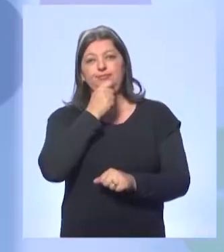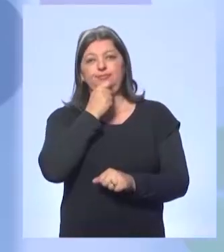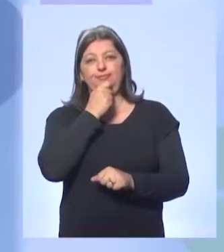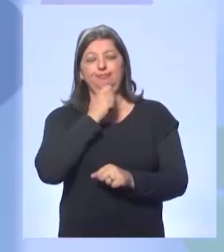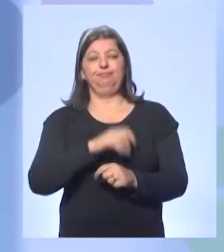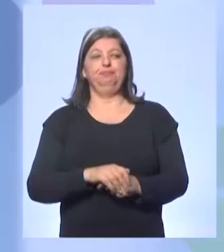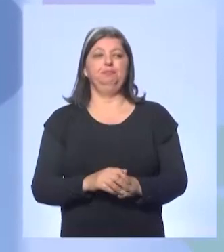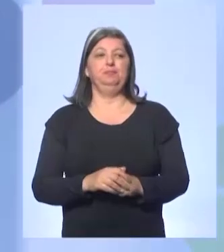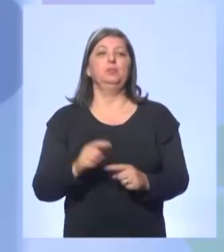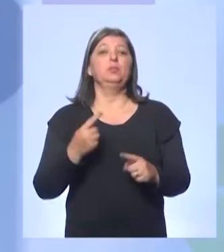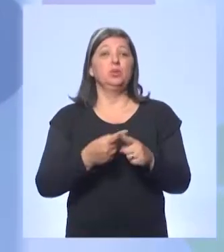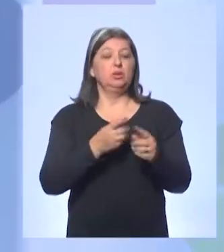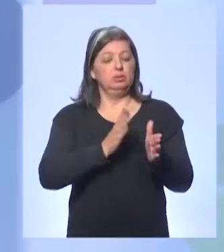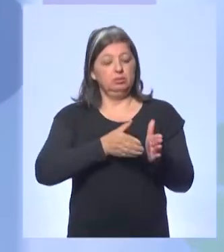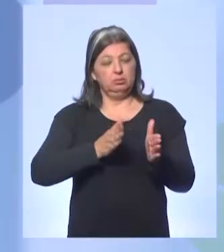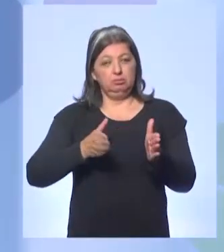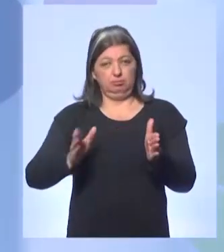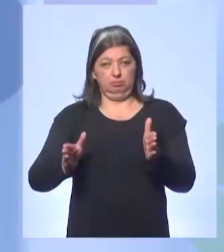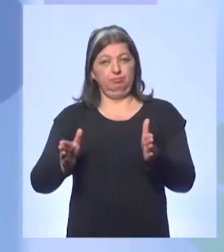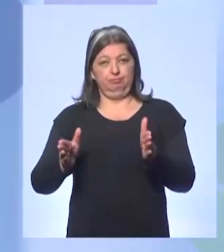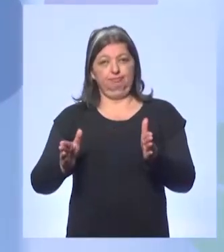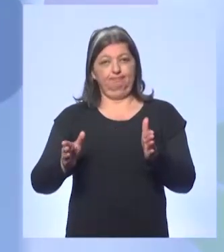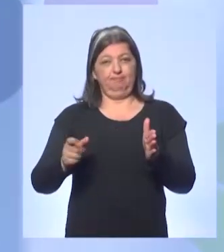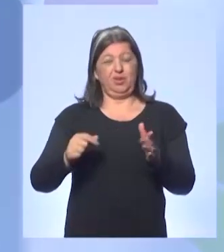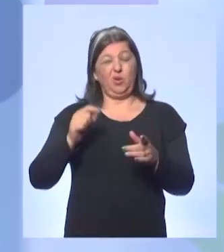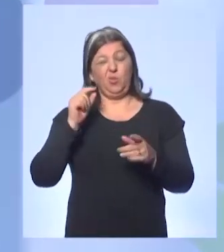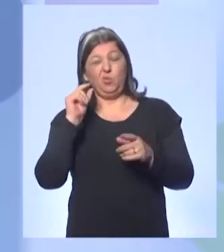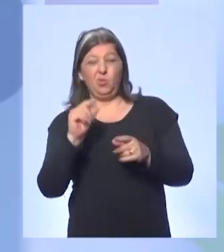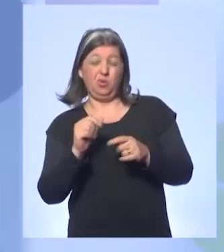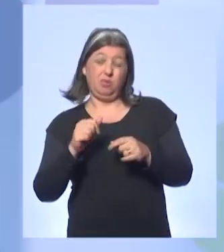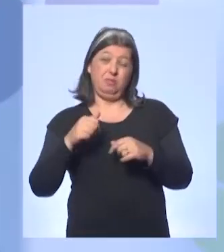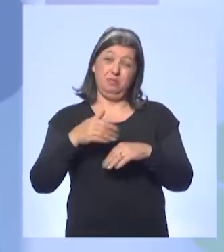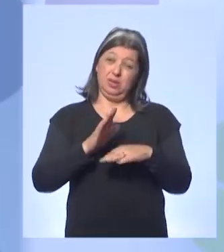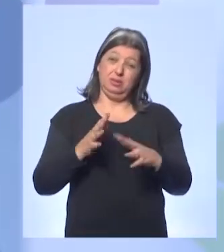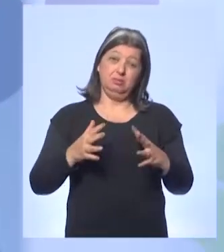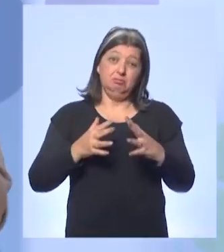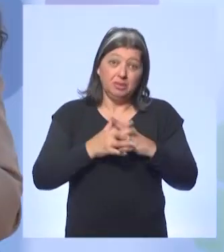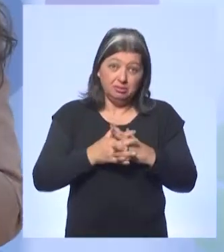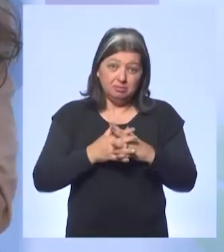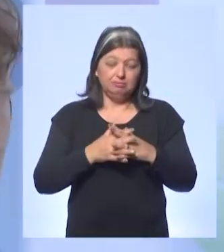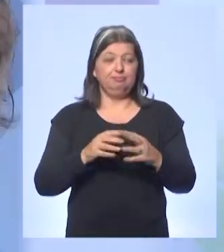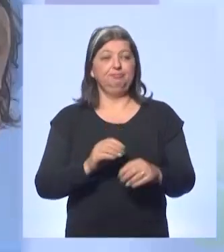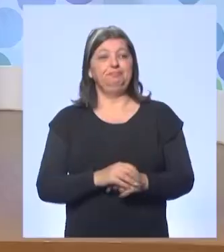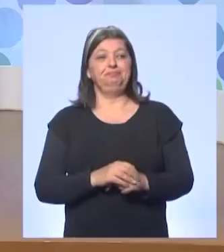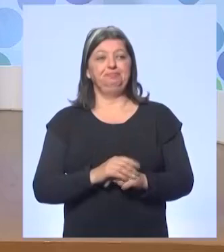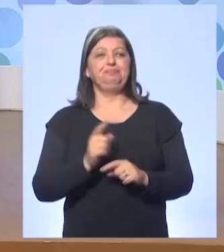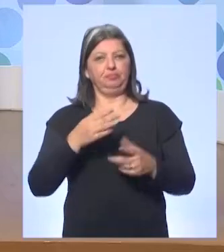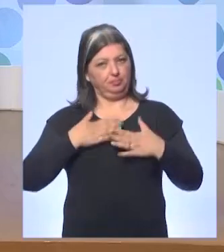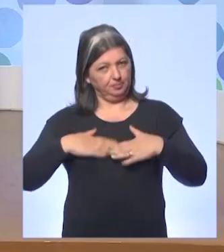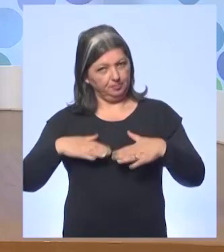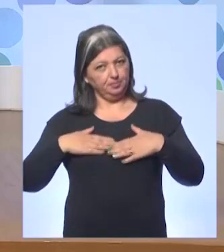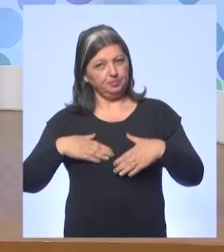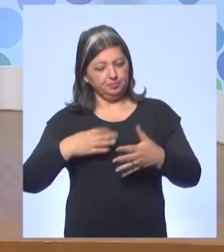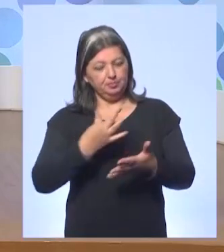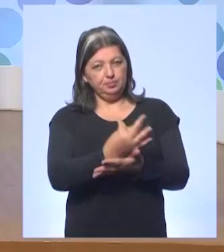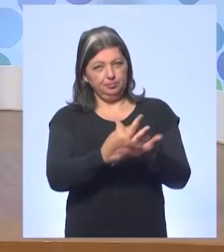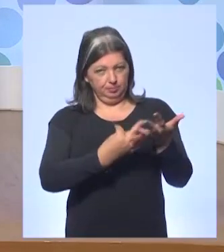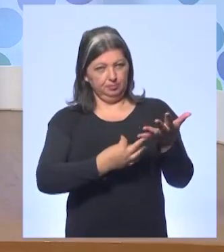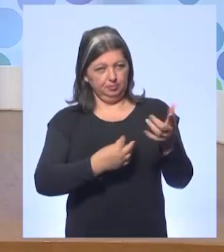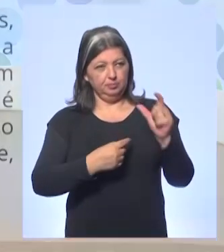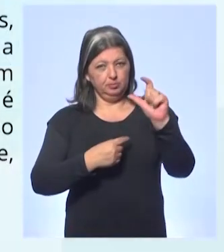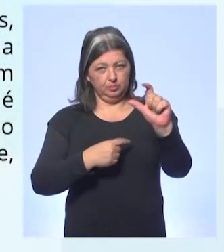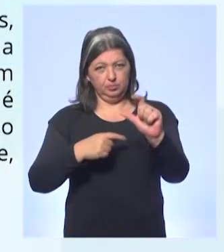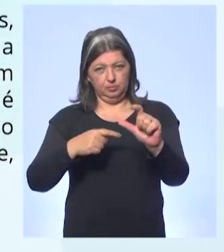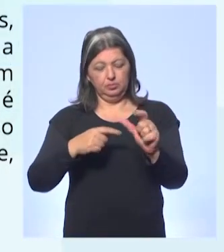parte sequencial, ela é um pouquinho mais complexa. Então, eu vou pedir para vocês, depois, com calma, peguem esse trecho aqui, principalmente isso que eu coloquei agora,